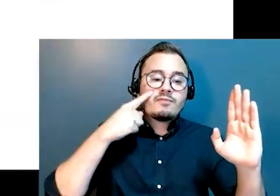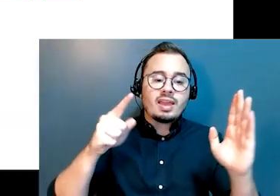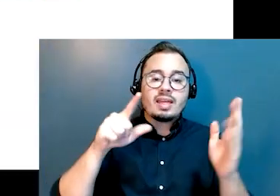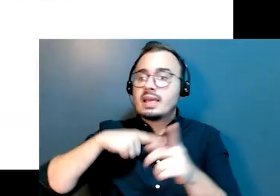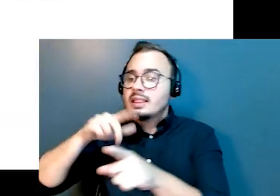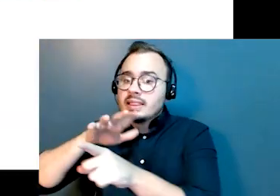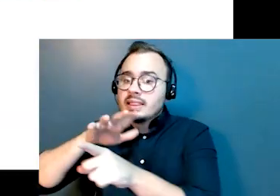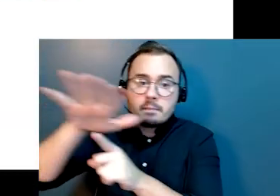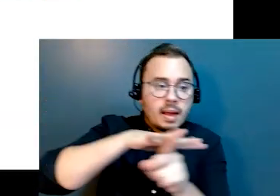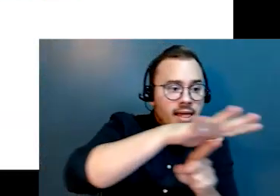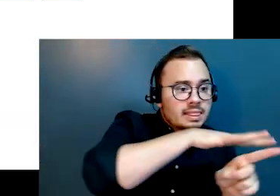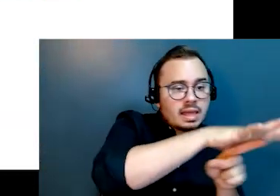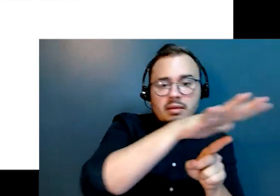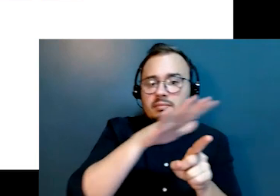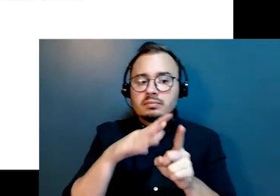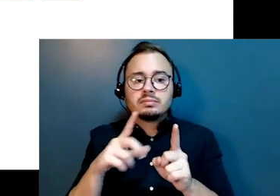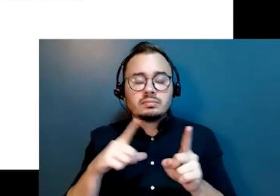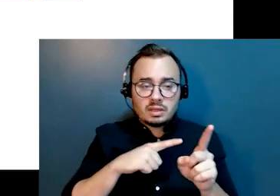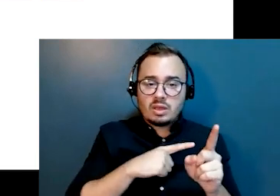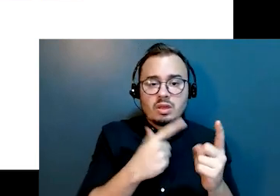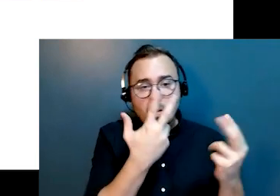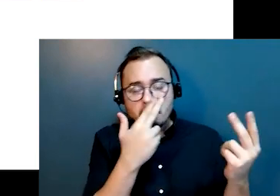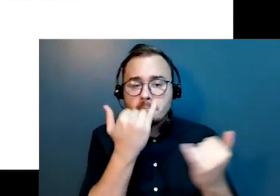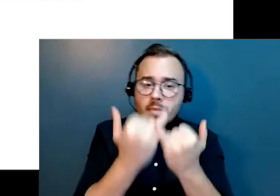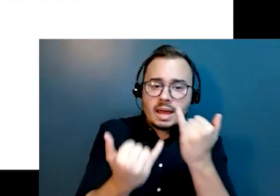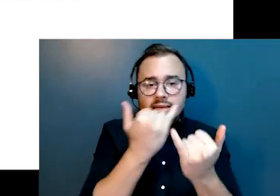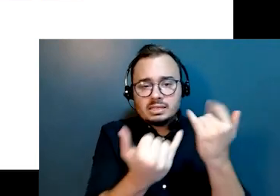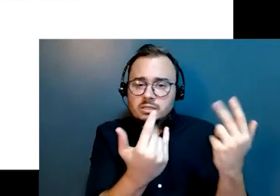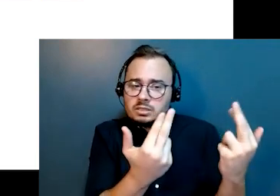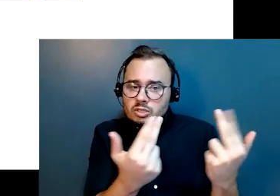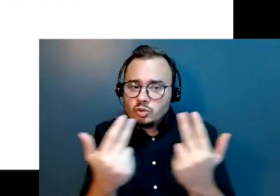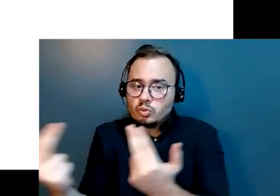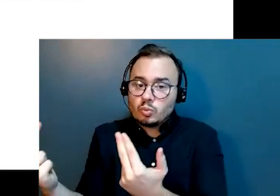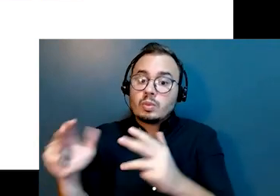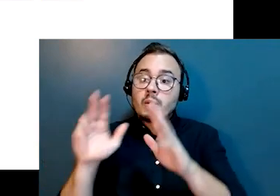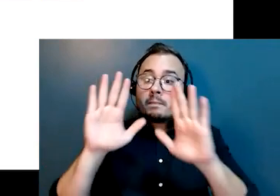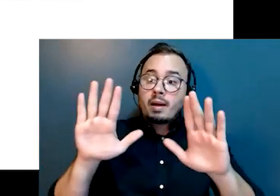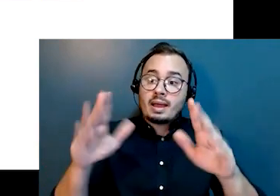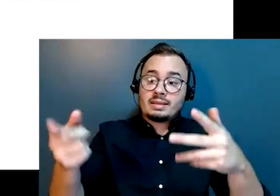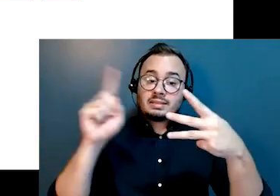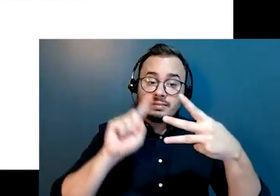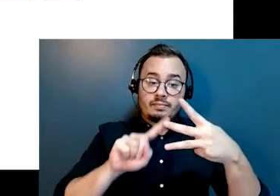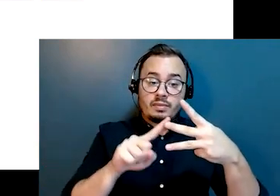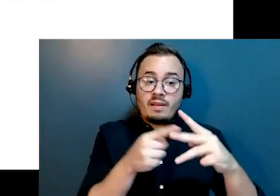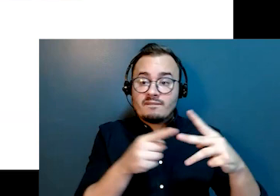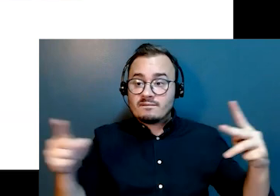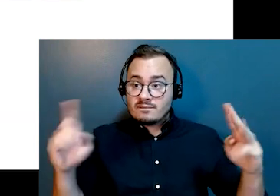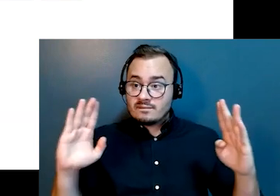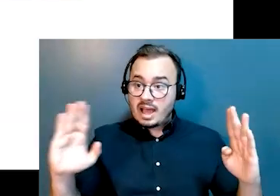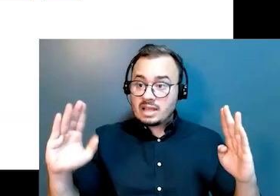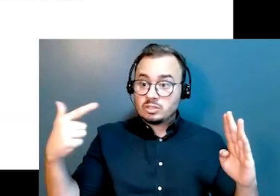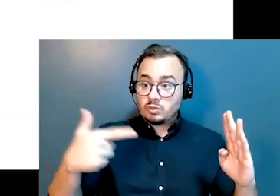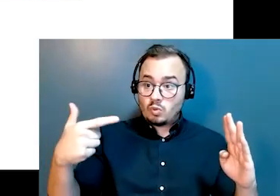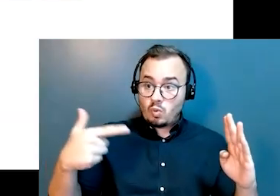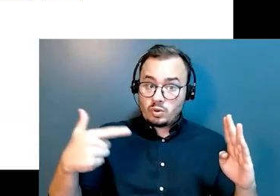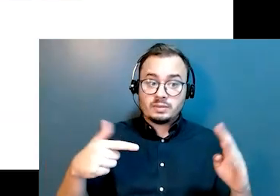3 desenvolvedoras vão ter a mesma demanda de trabalho. Porém, num segundo momento, o back-end tem uma carga maior de trabalho. Já